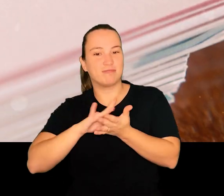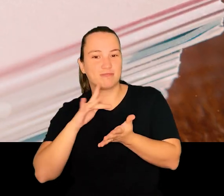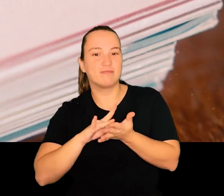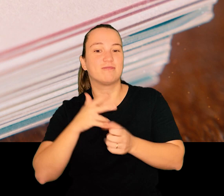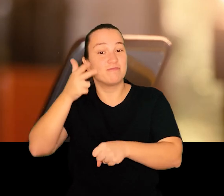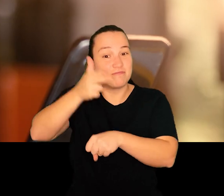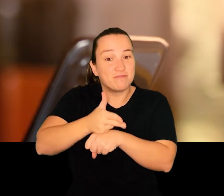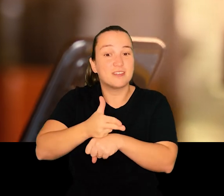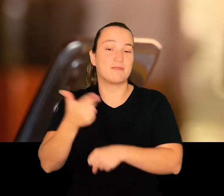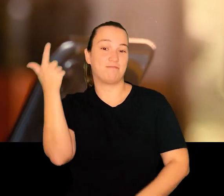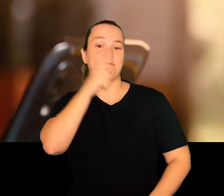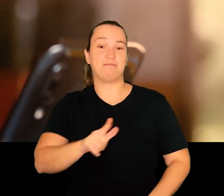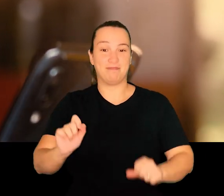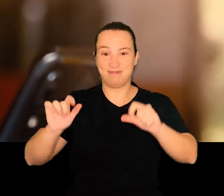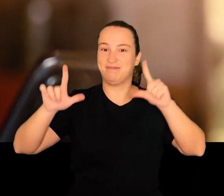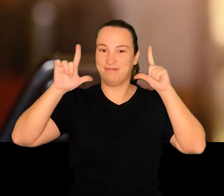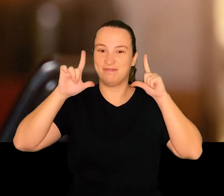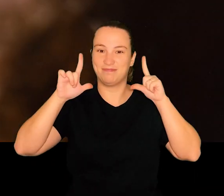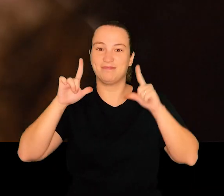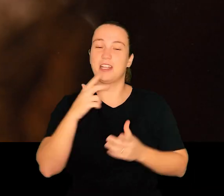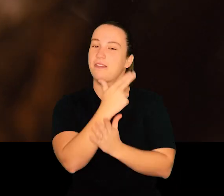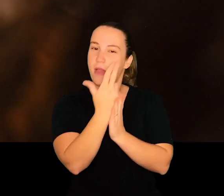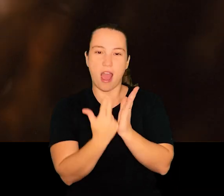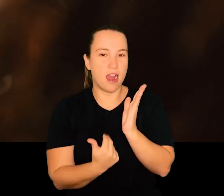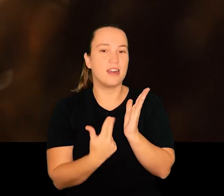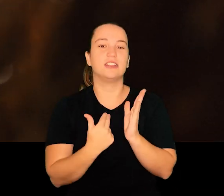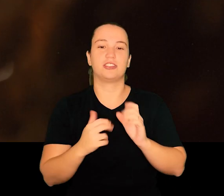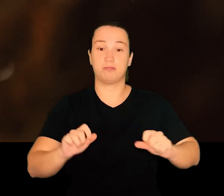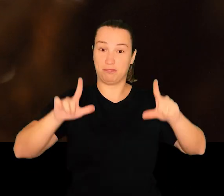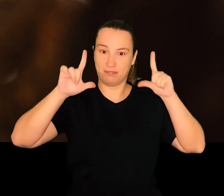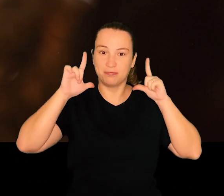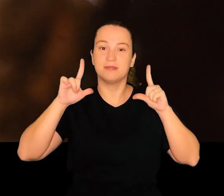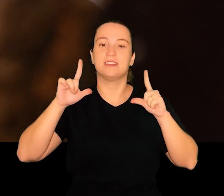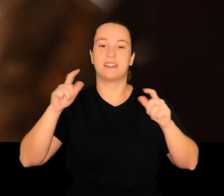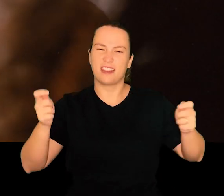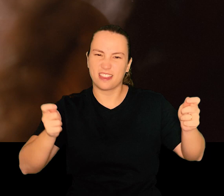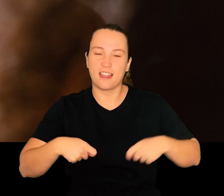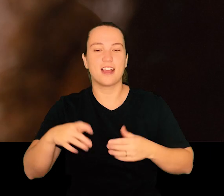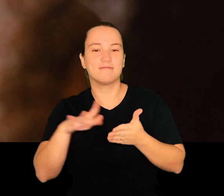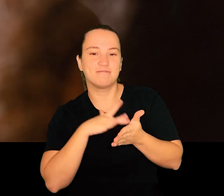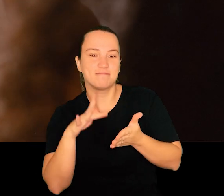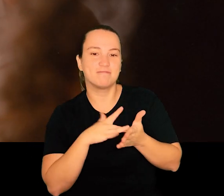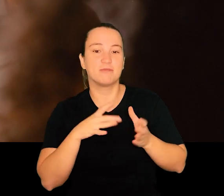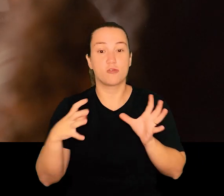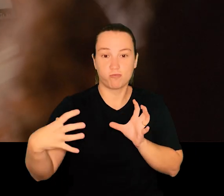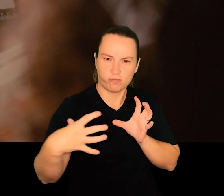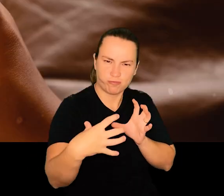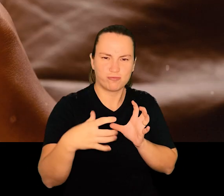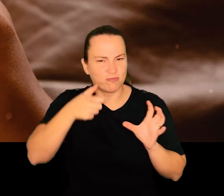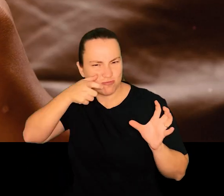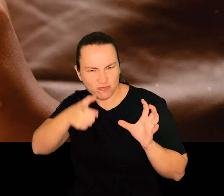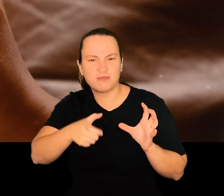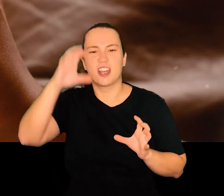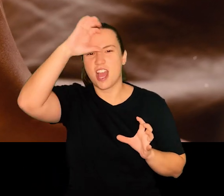ou tablet capta uma imagem e gera projeções gráficas digitais que possibilitam melhorar o entendimento do conteúdo e